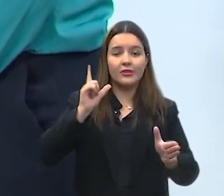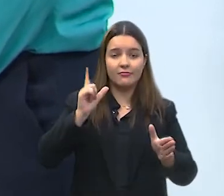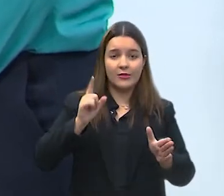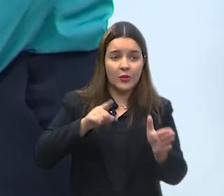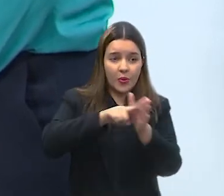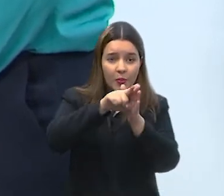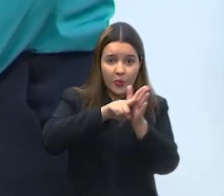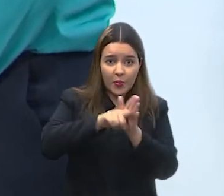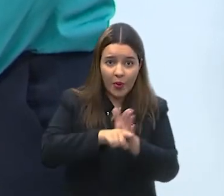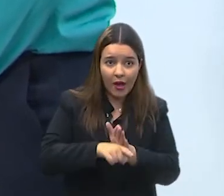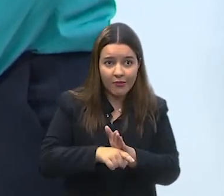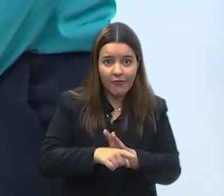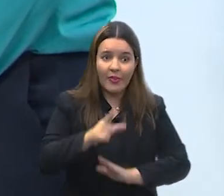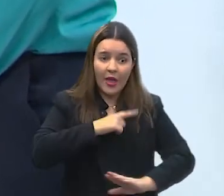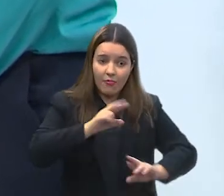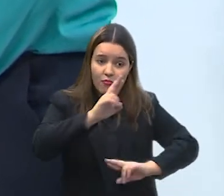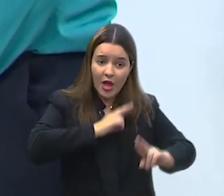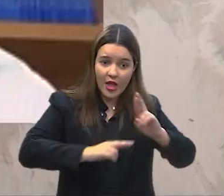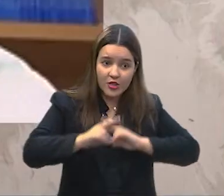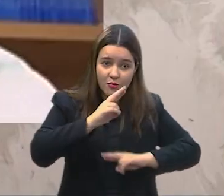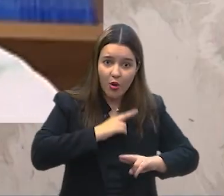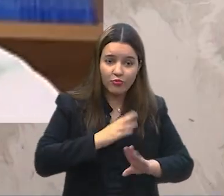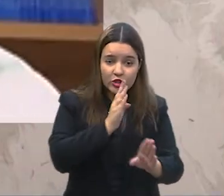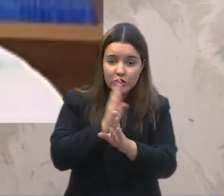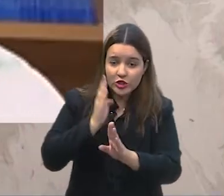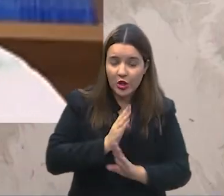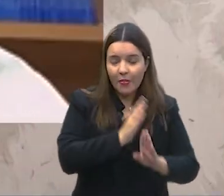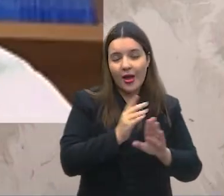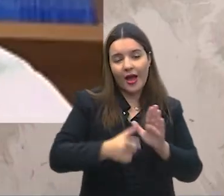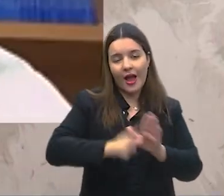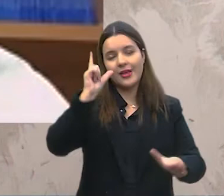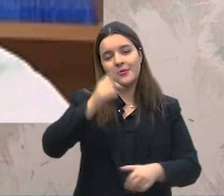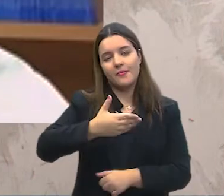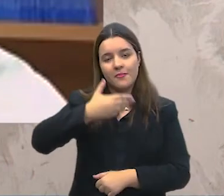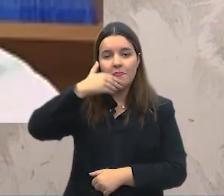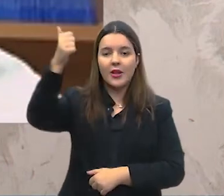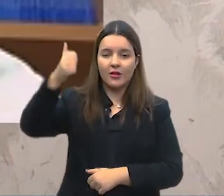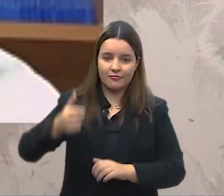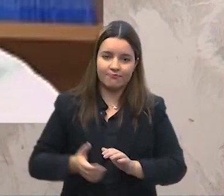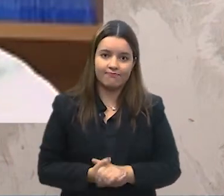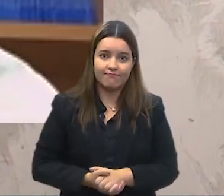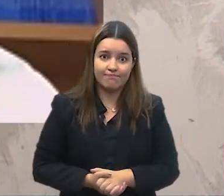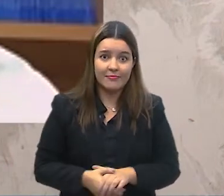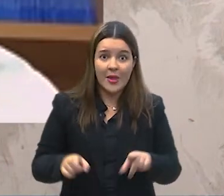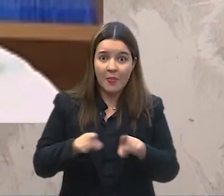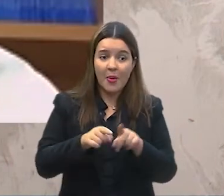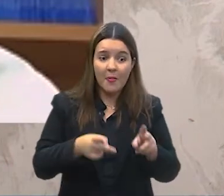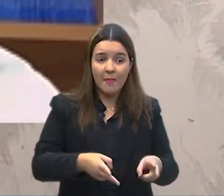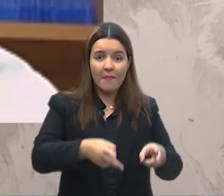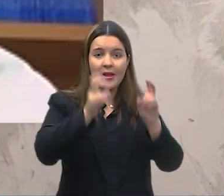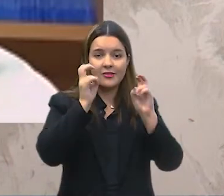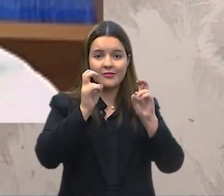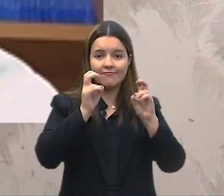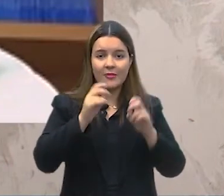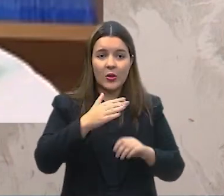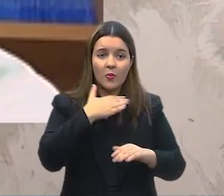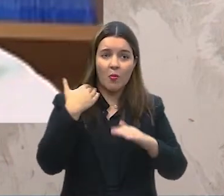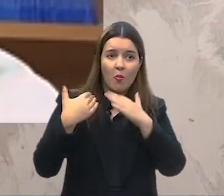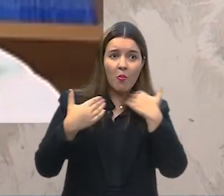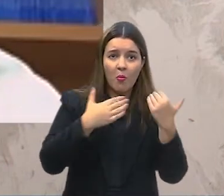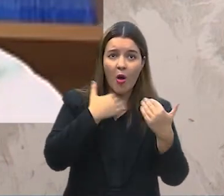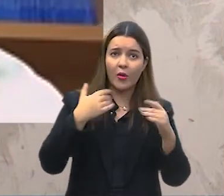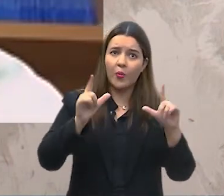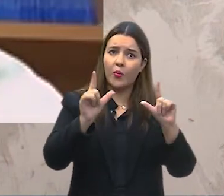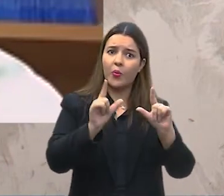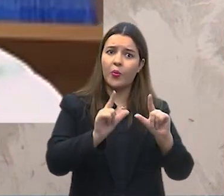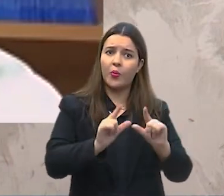rastreamento aumenta o número de diagnósticos e, por outro lado, a gente começou a perceber uma mortalidade sendo